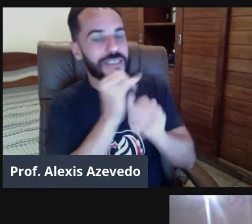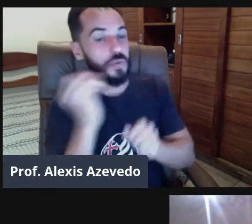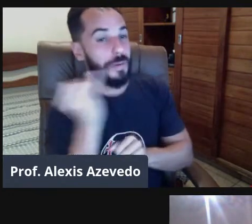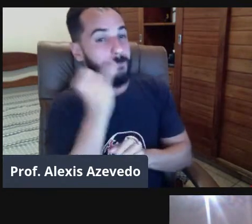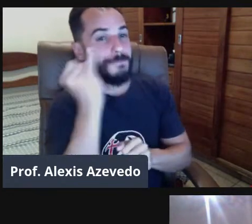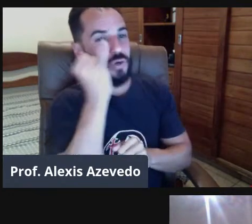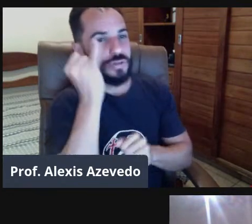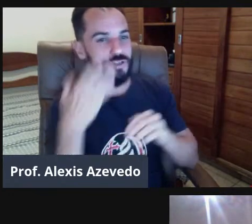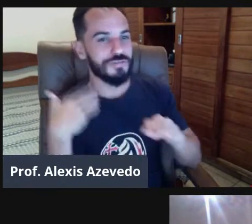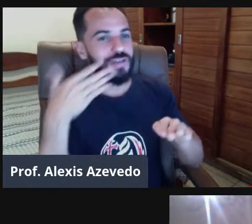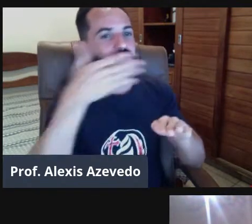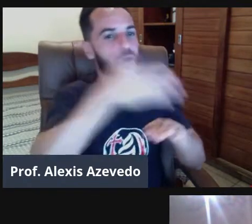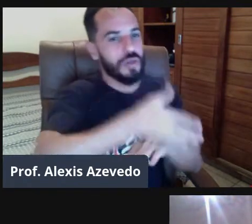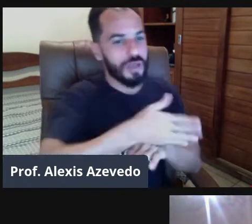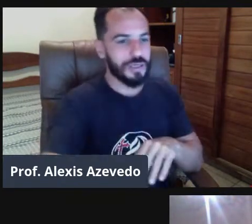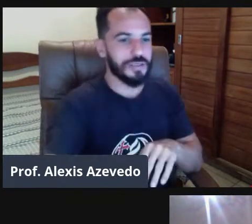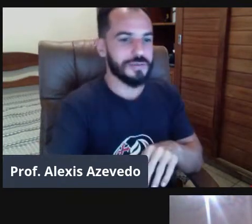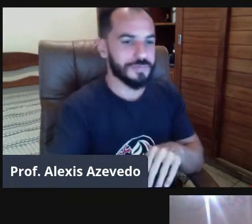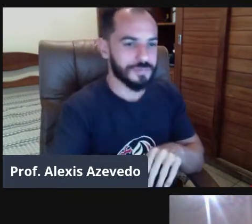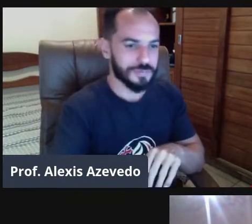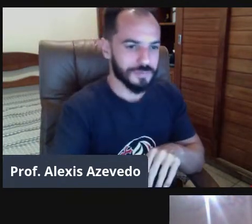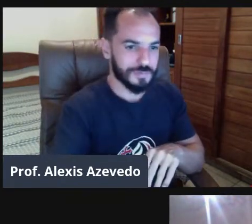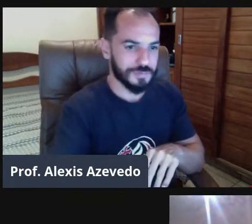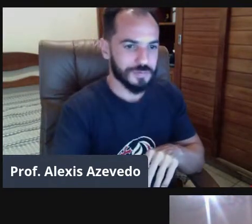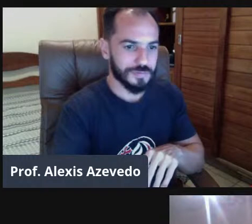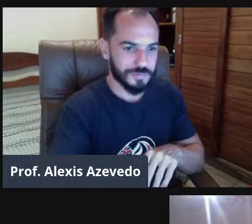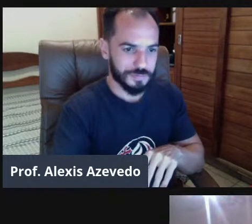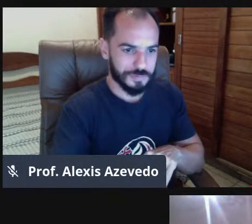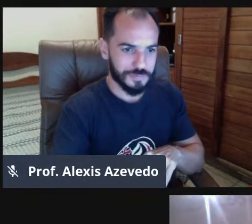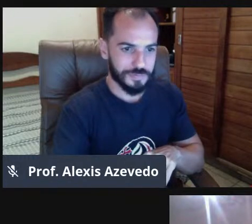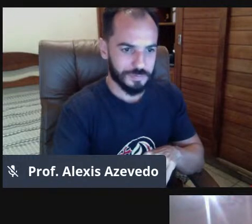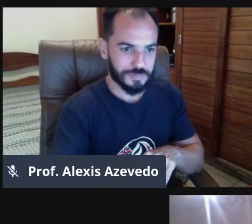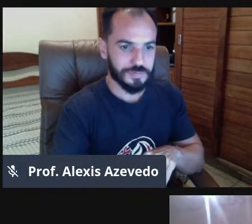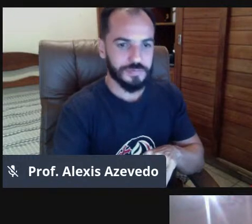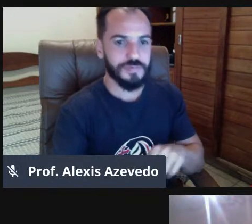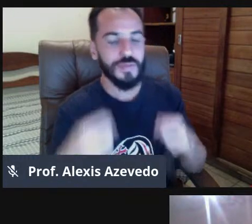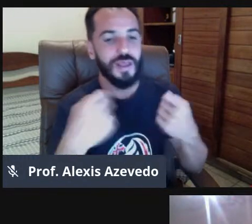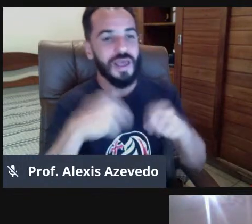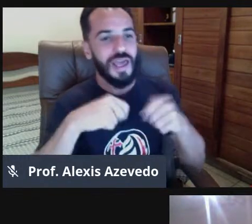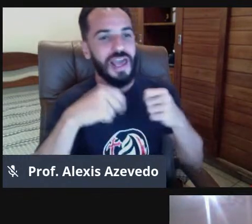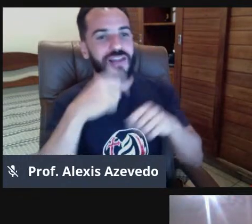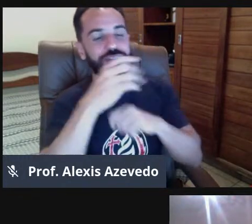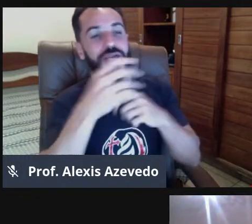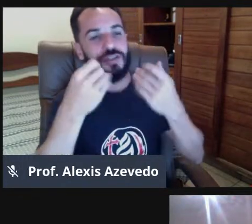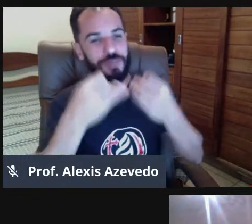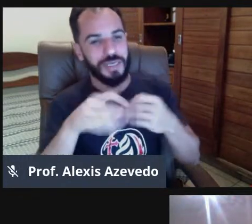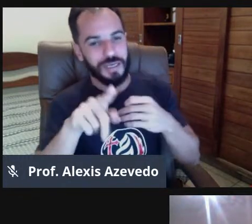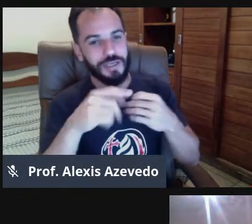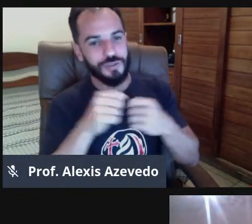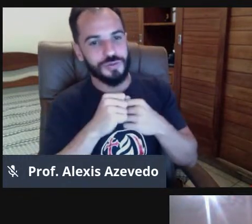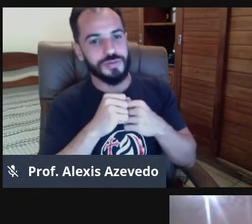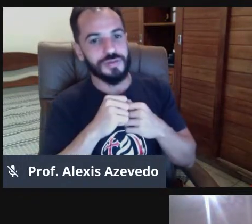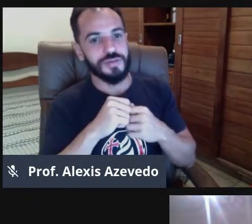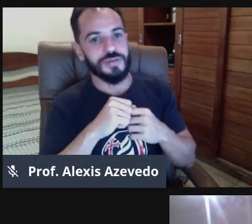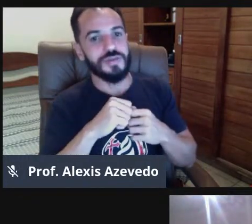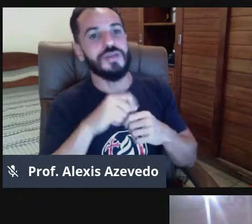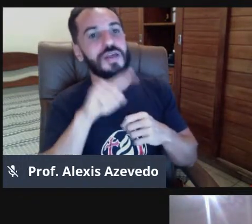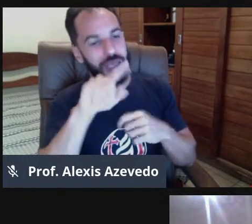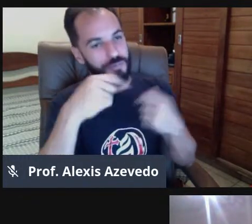pelo momento da gente estar vivendo esse momento de isolamento, como o Ronan pensou ele como um folder para a pessoa